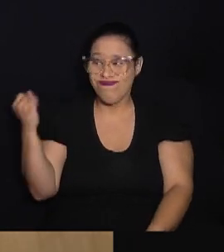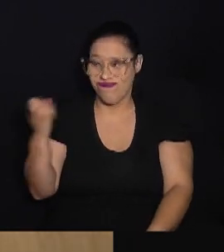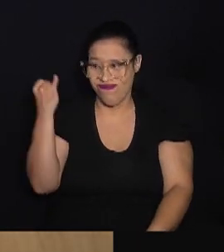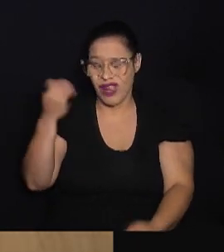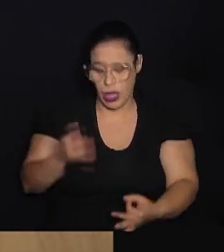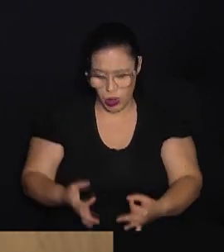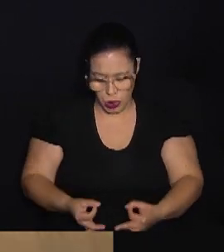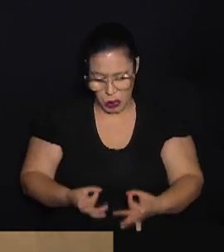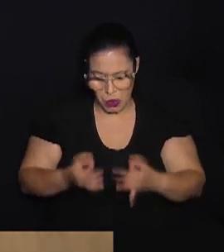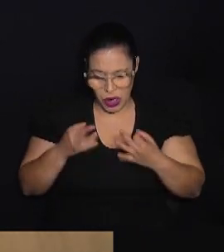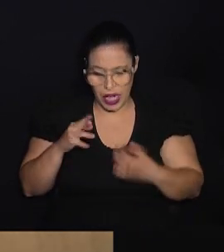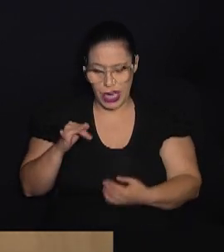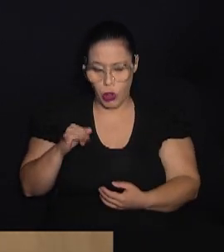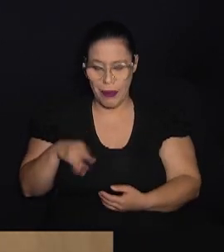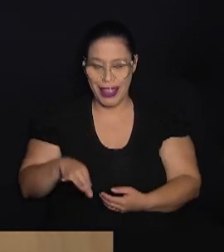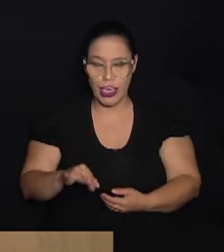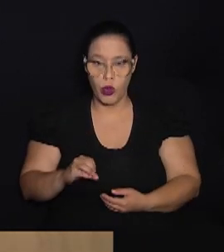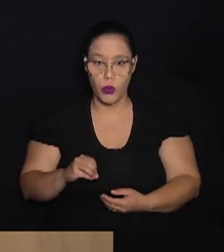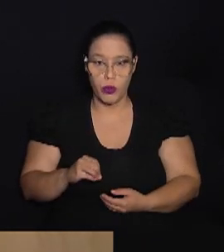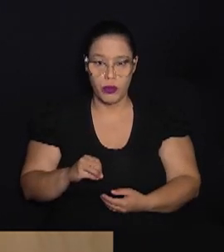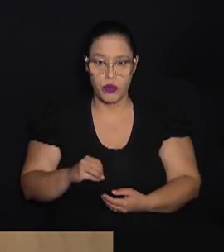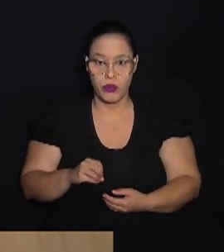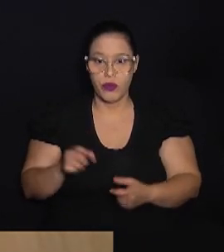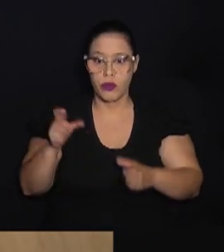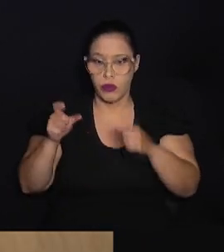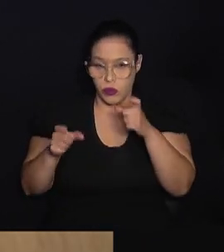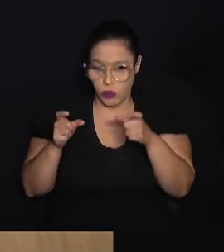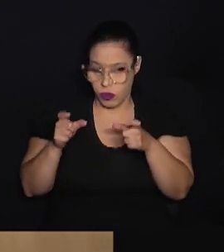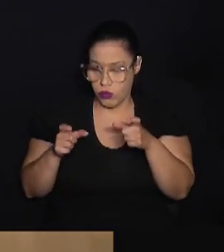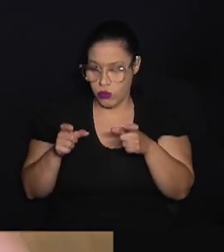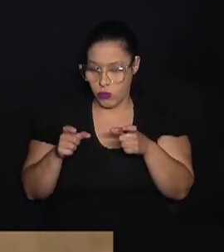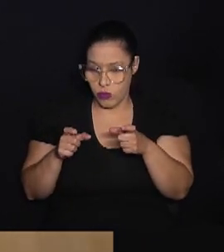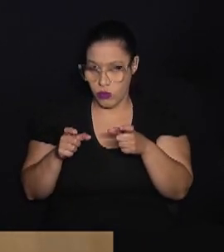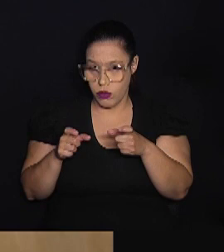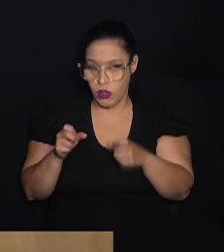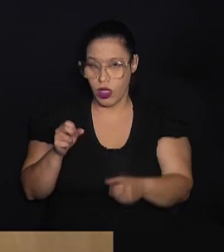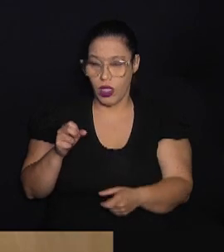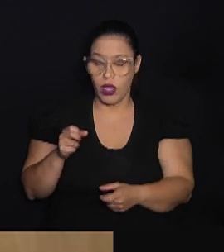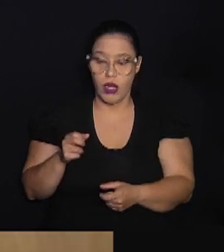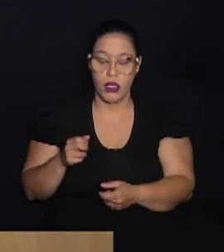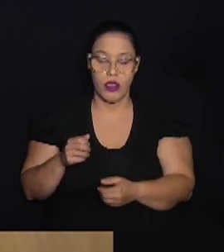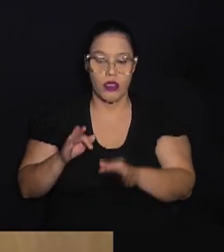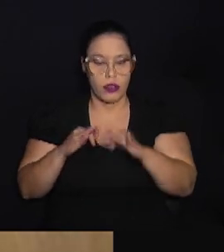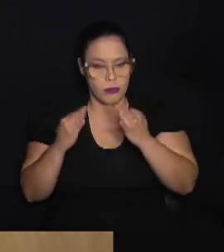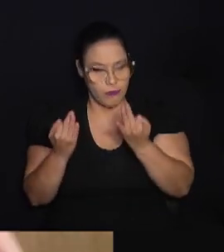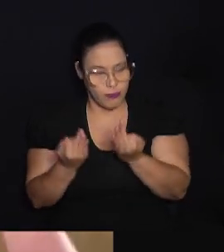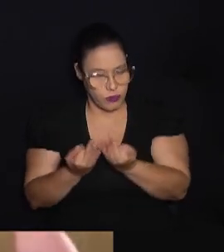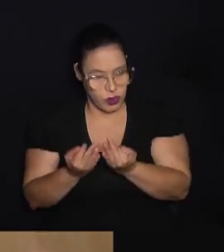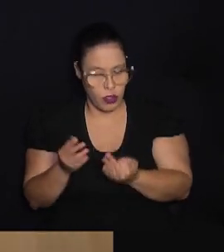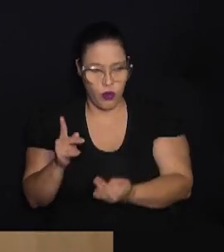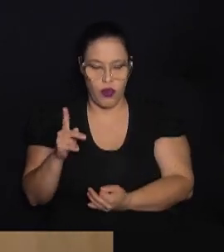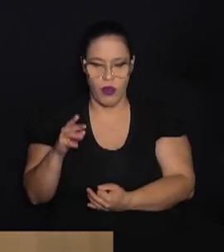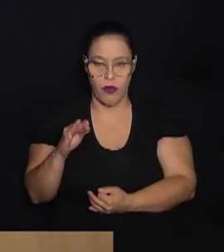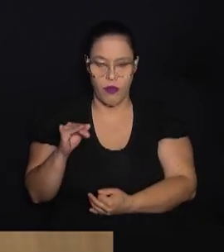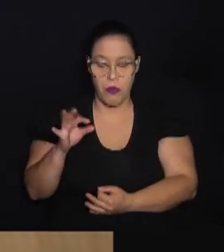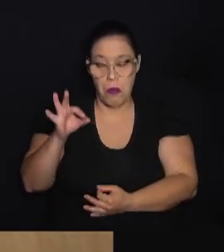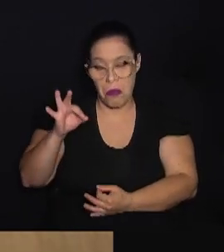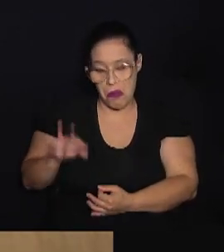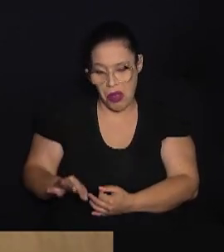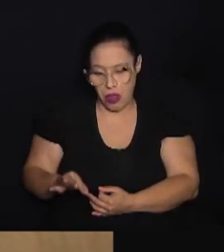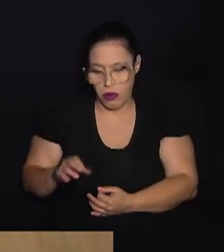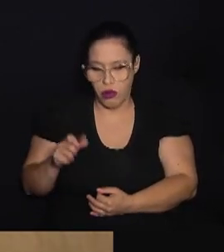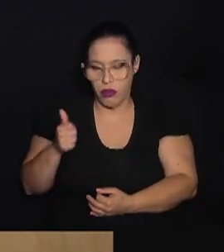de endométrio. Existe também uma parte que está relacionada a síndrome familiar, essa não é tão frequente, é menos de 15% dos